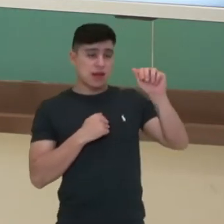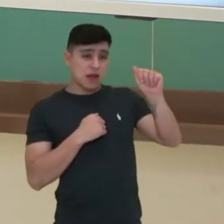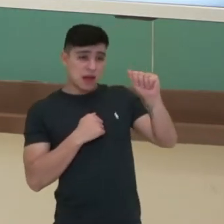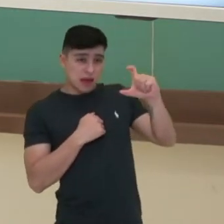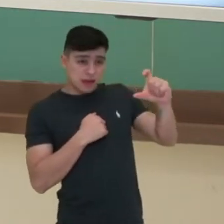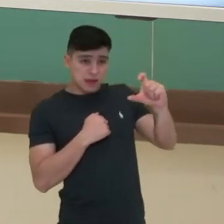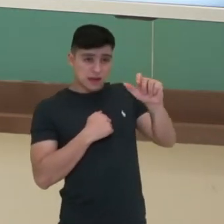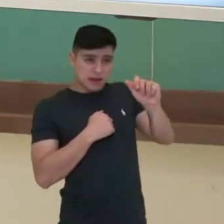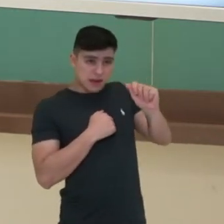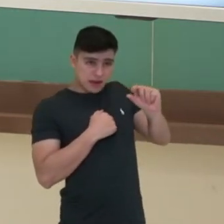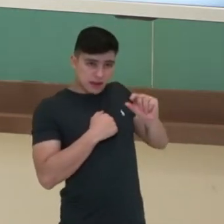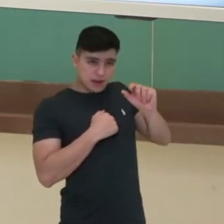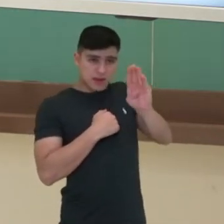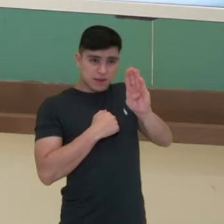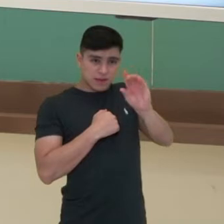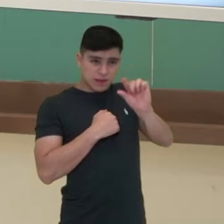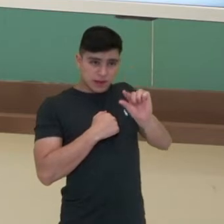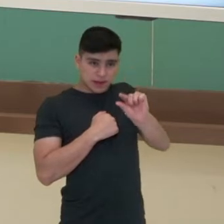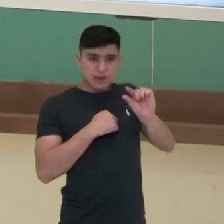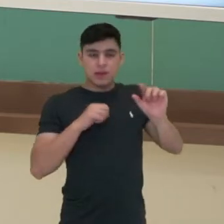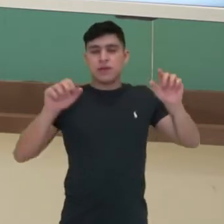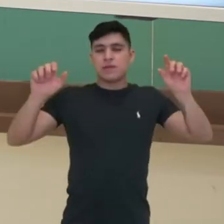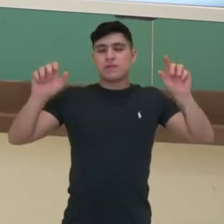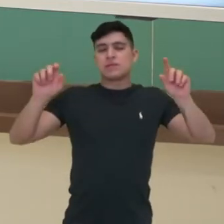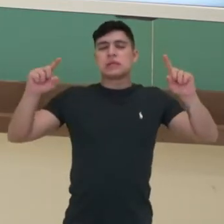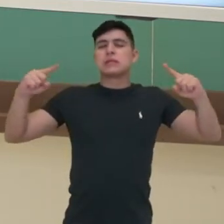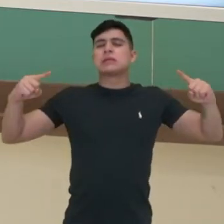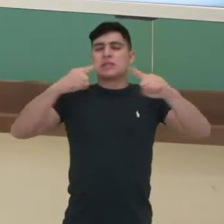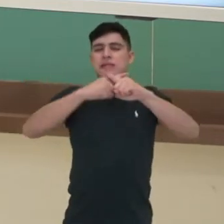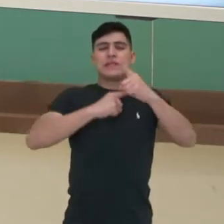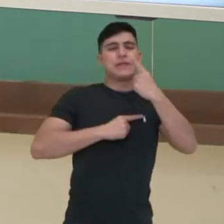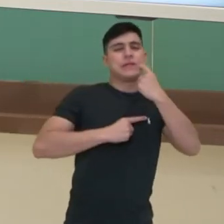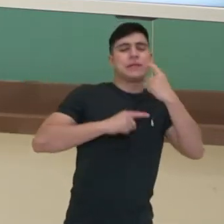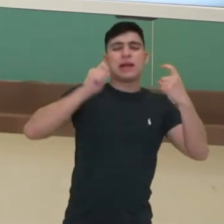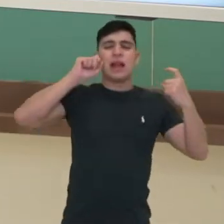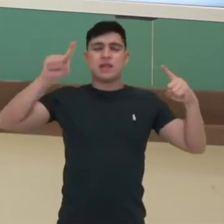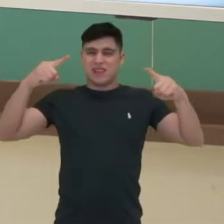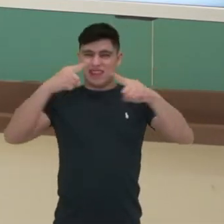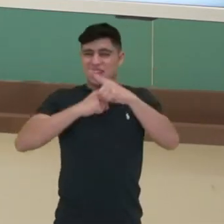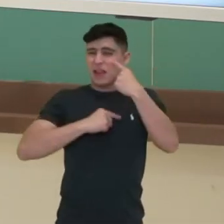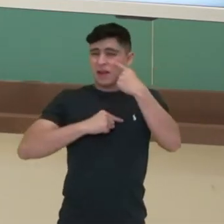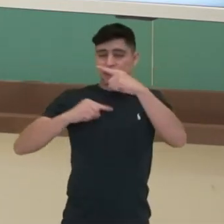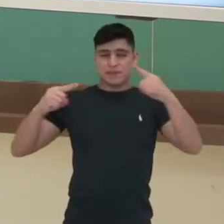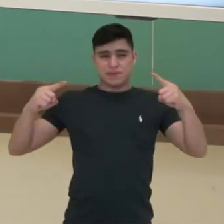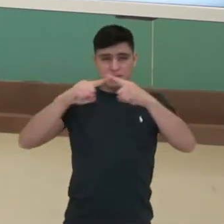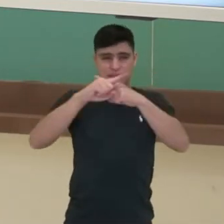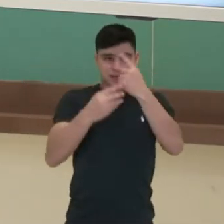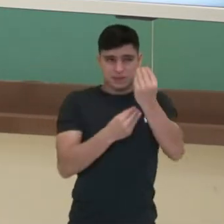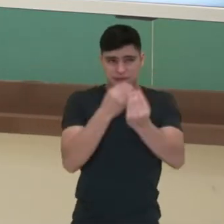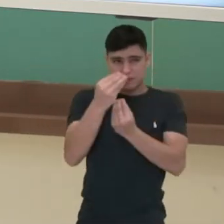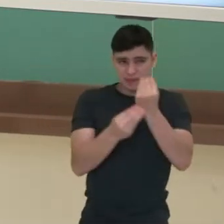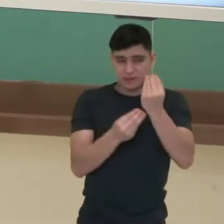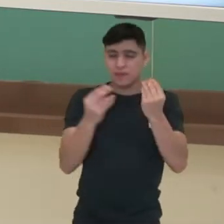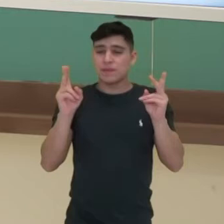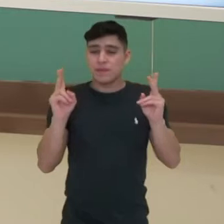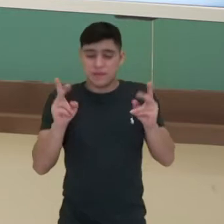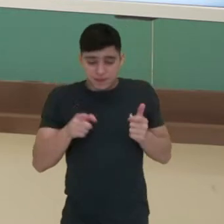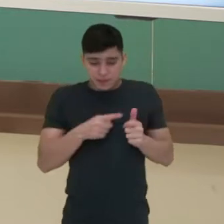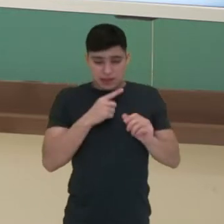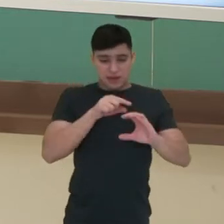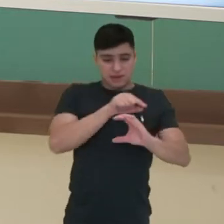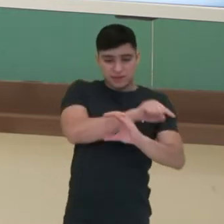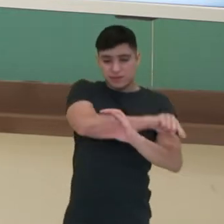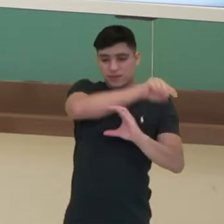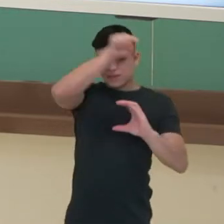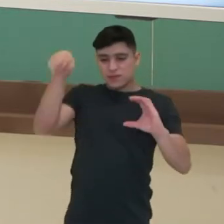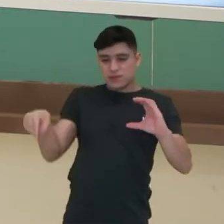Bzinho vezes Azão Azinho, Bzão Bzinho. O que nós fazemos aqui? Primeiramente, nós fazemos aquela distributiva que a gente faz para